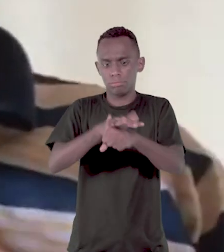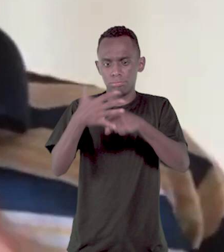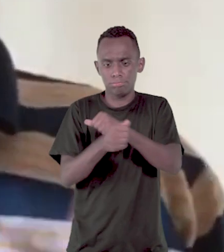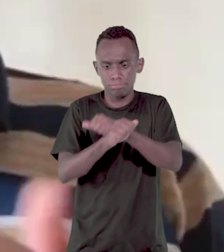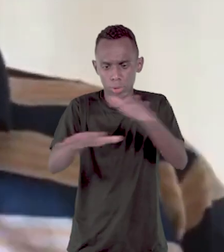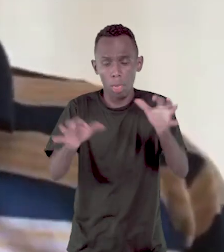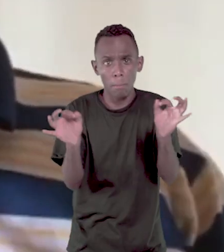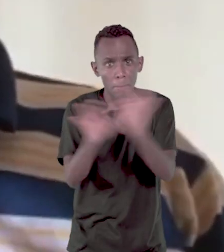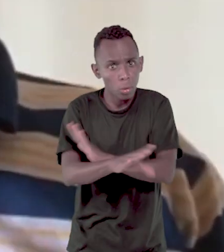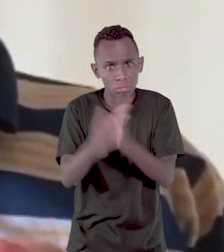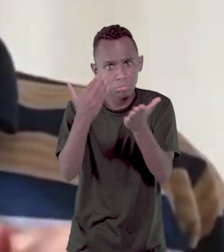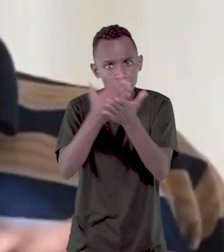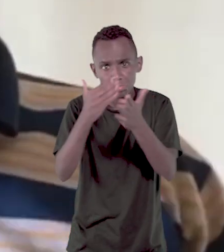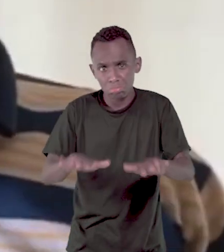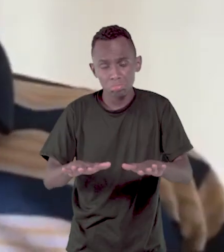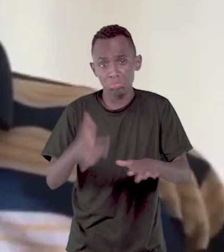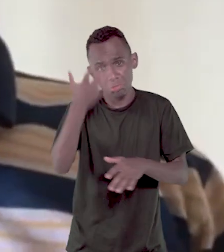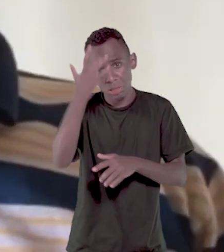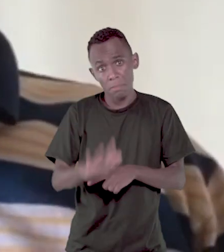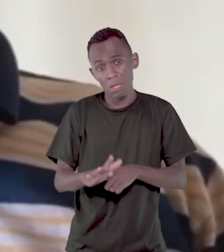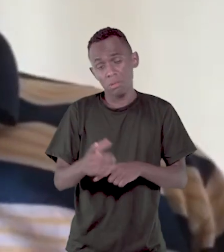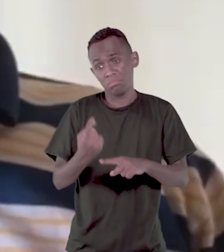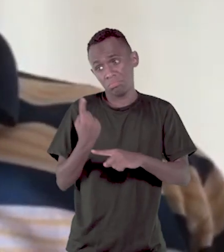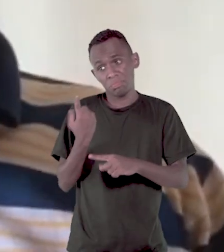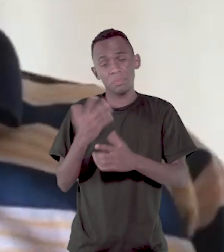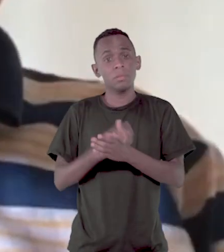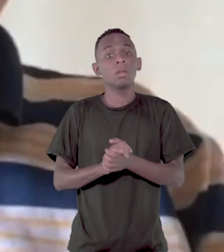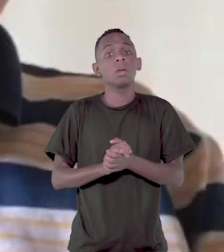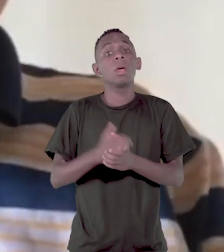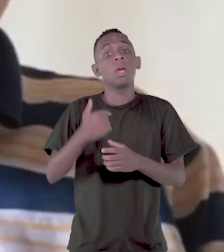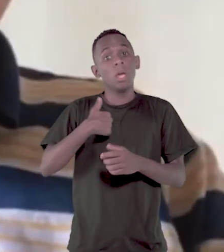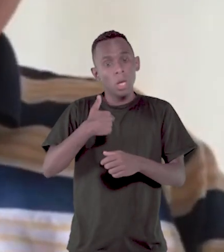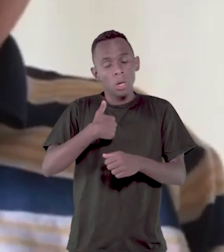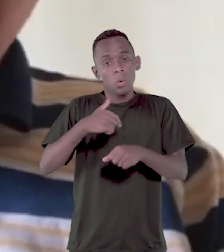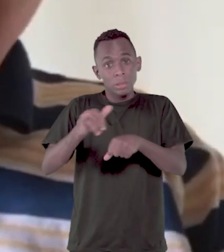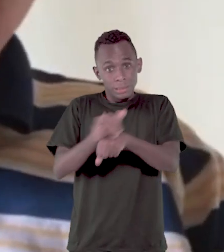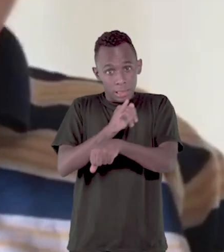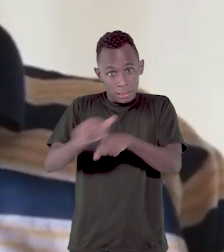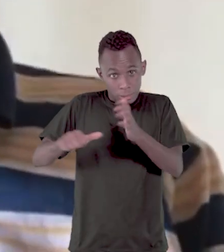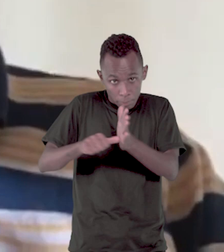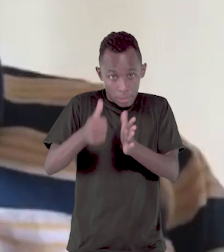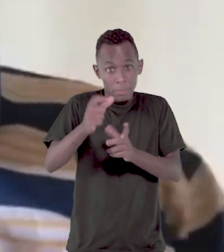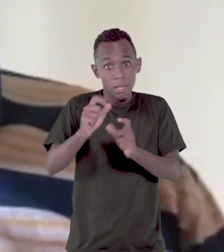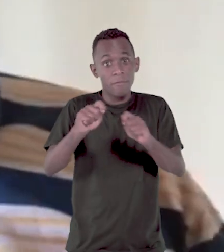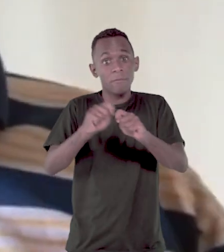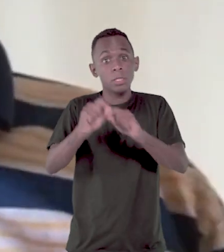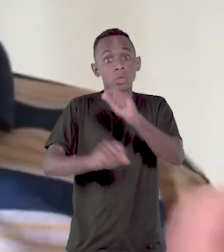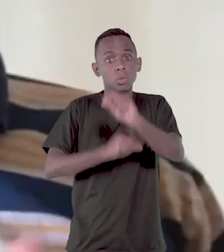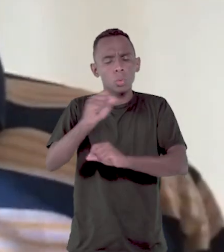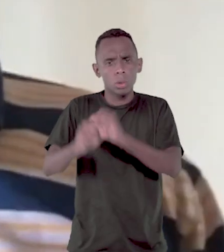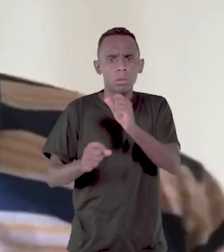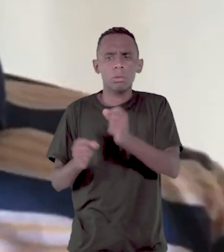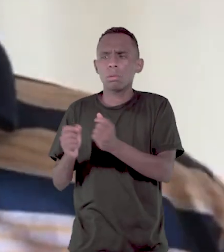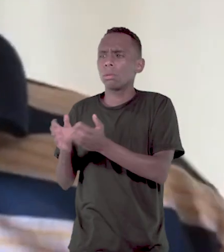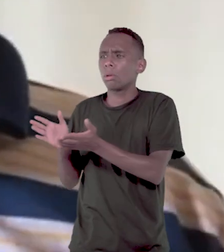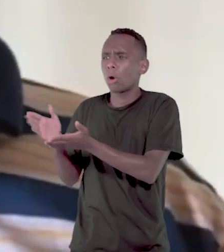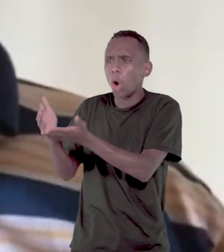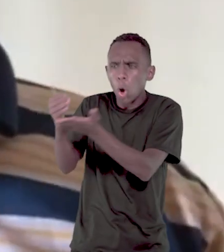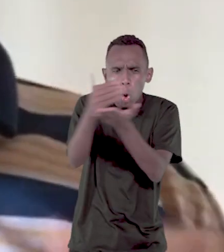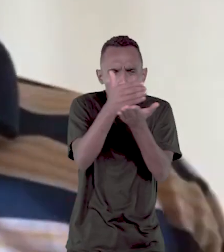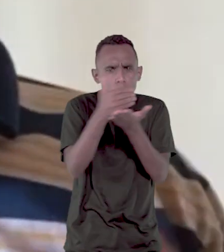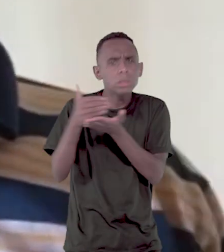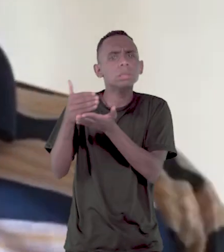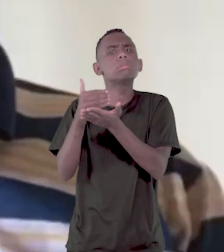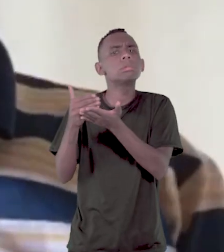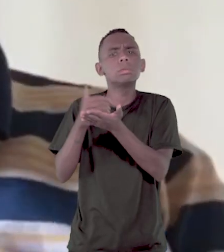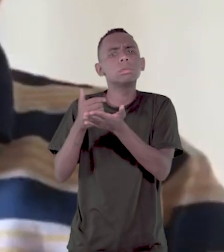quanto tempo iria durar a pandemia, né? Bom, então, a primeira providência que eu tomei foi reunir coisas que estavam